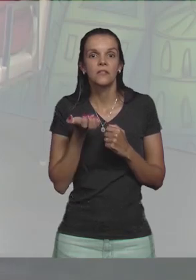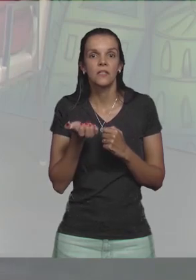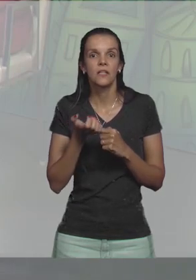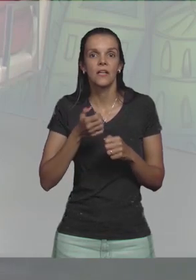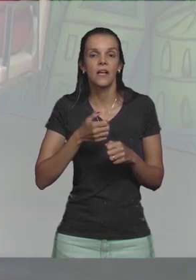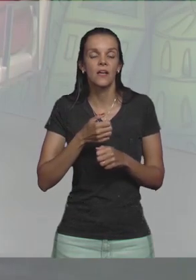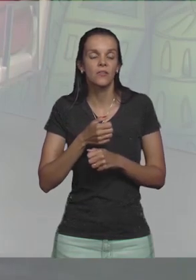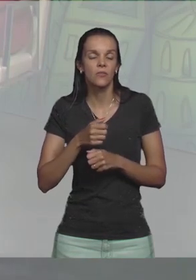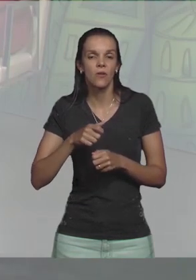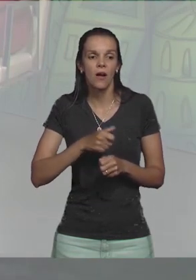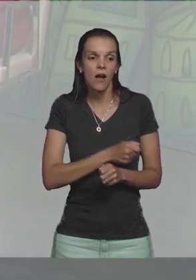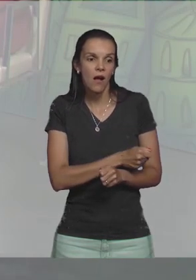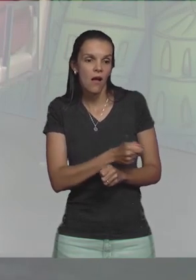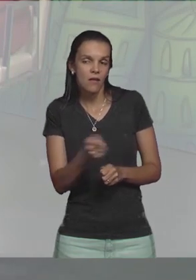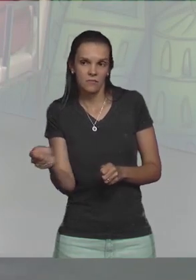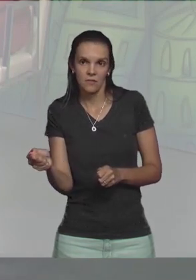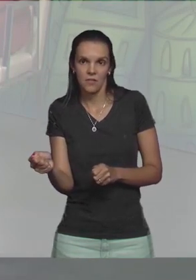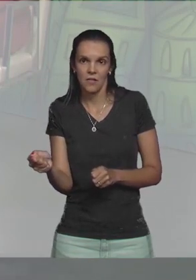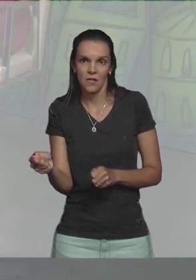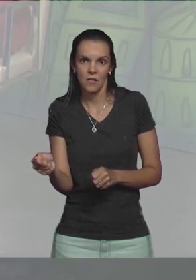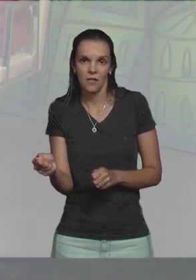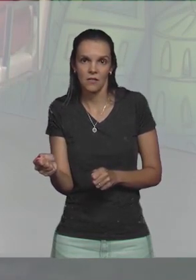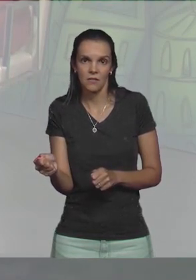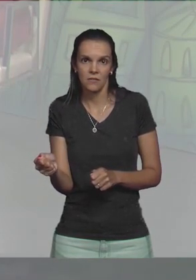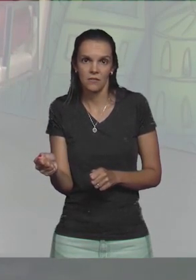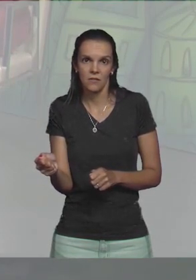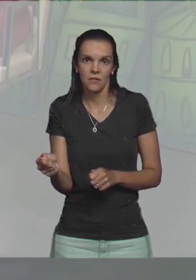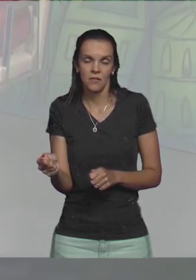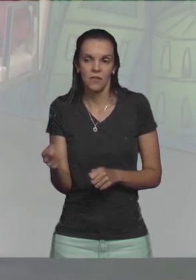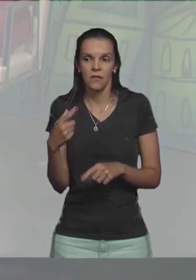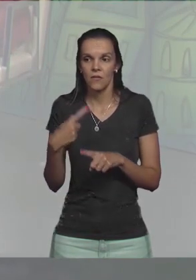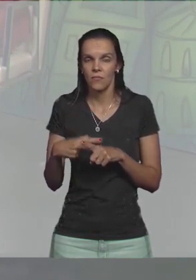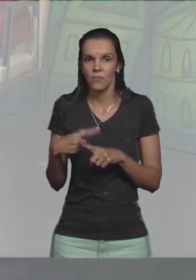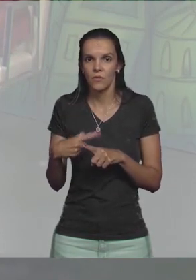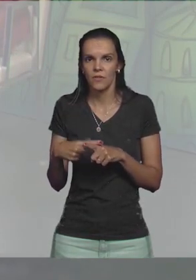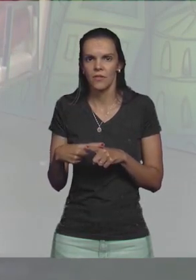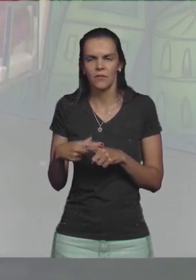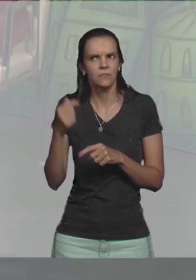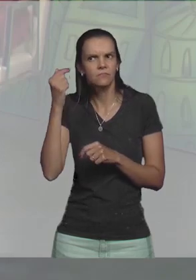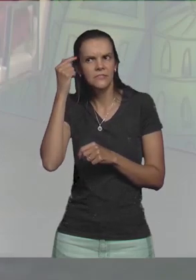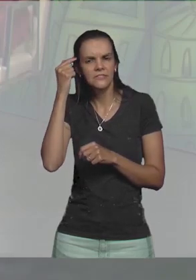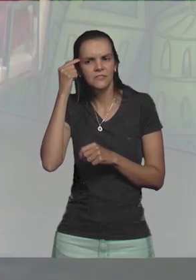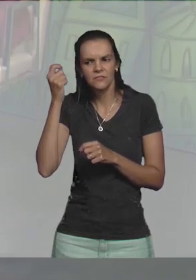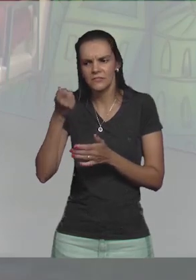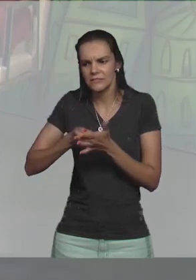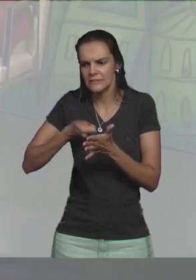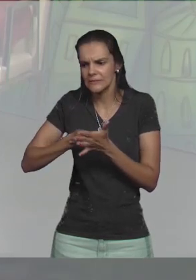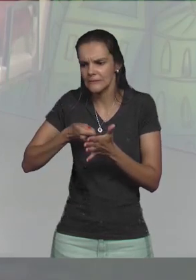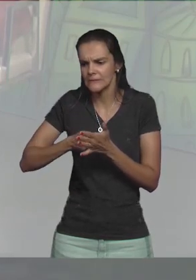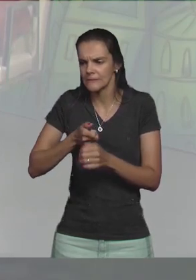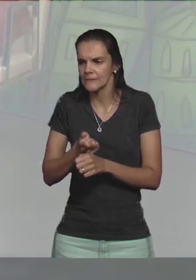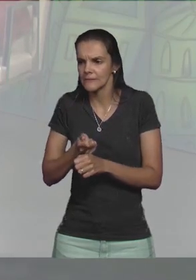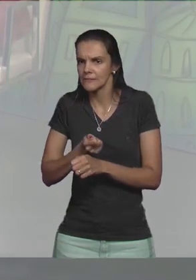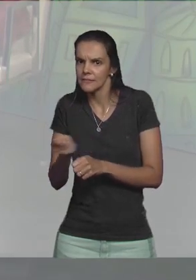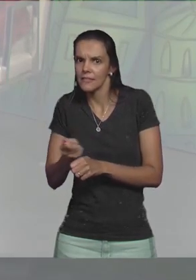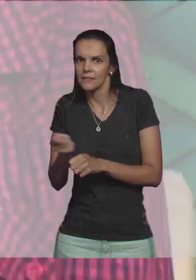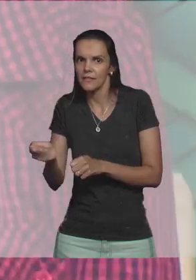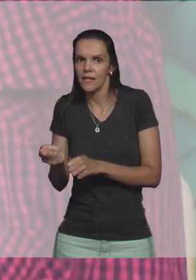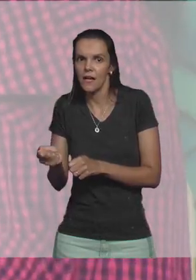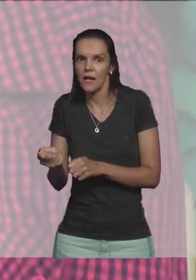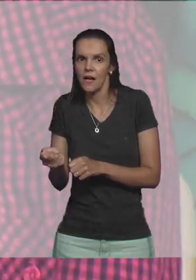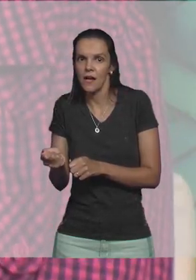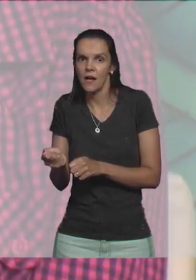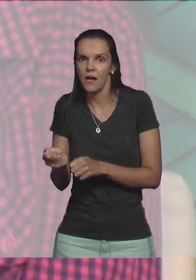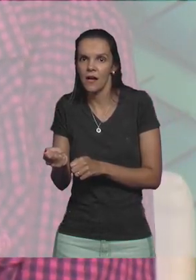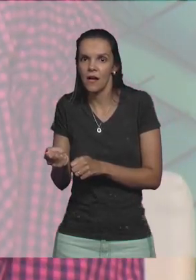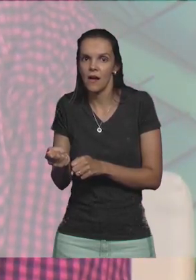o carro não abre, a primeira coisa que eles pensam é que a pessoa está assaltando o carro. Tu nunca... Primeiramente tu pensa nisso e depois tu